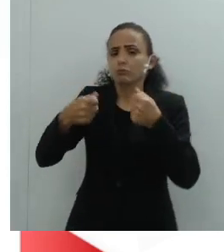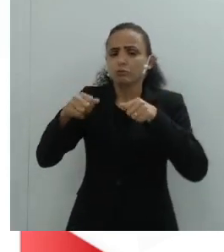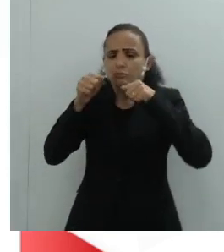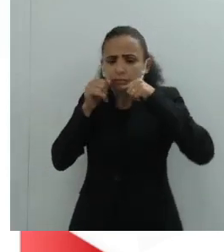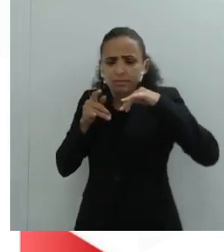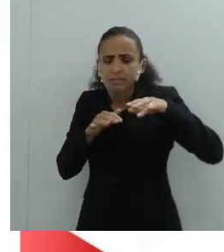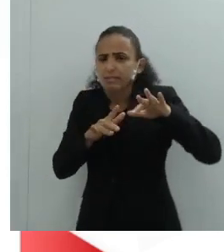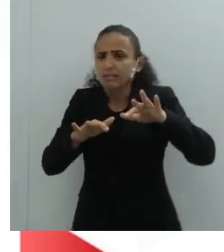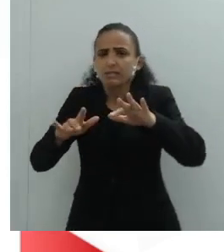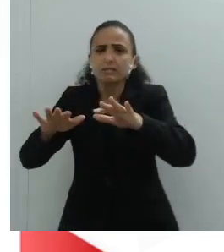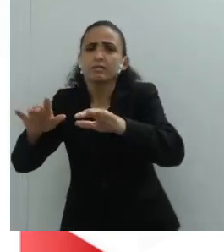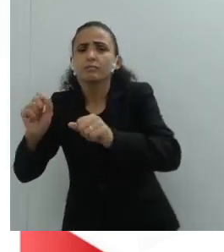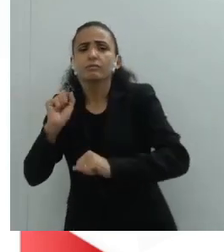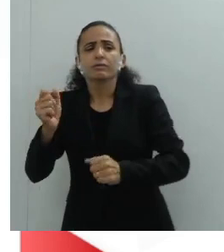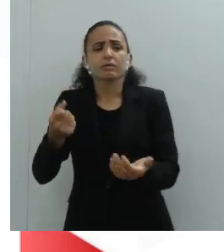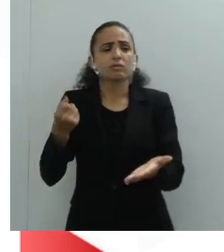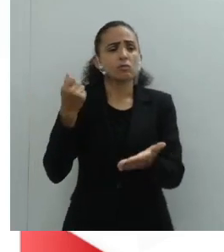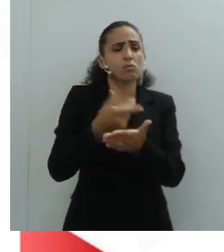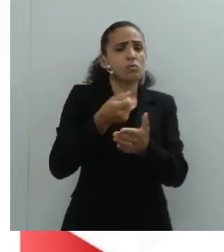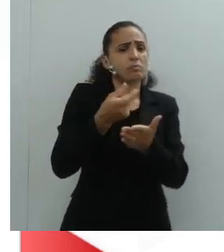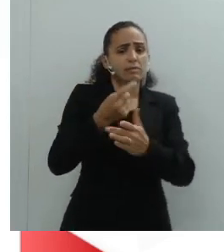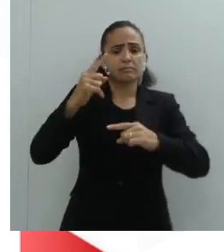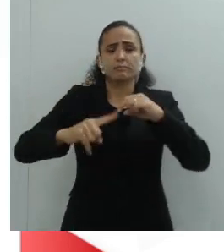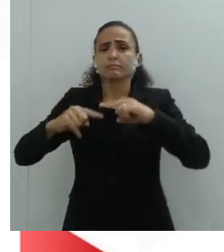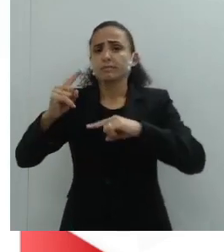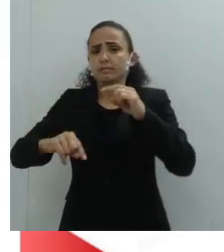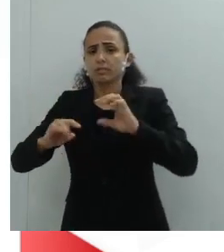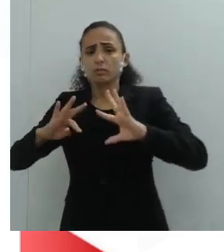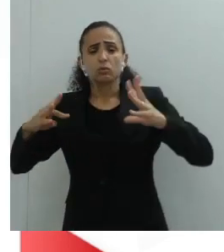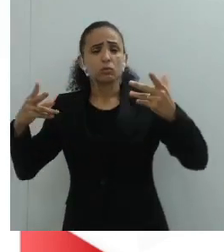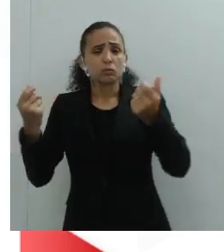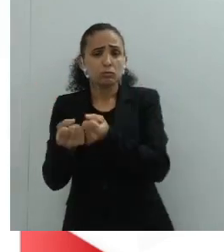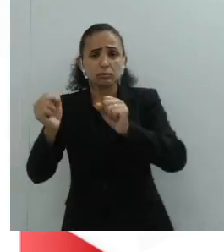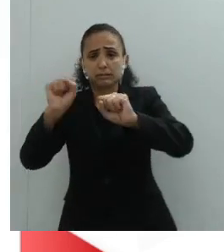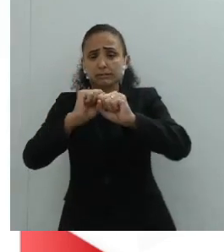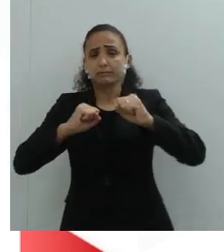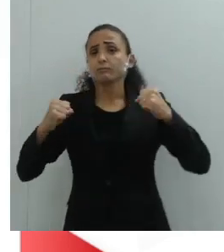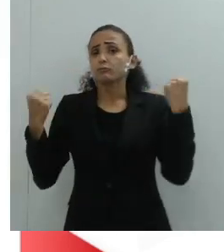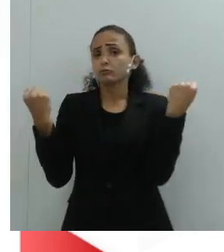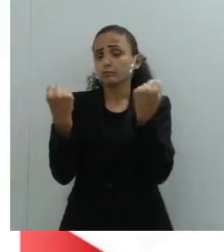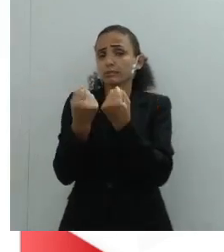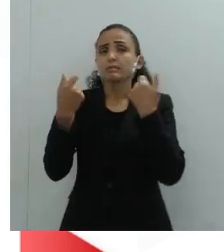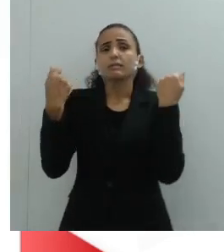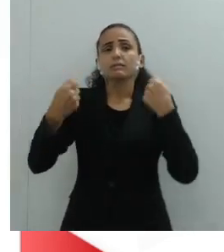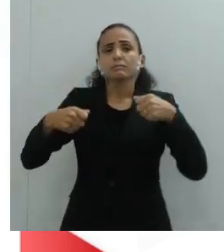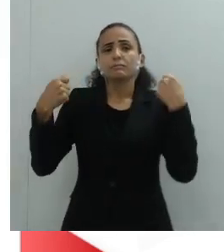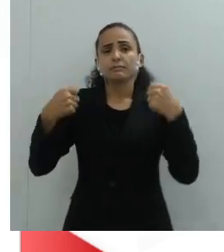para a busca de mercadorias. Então toda a sociedade ela precisa de